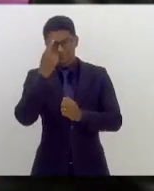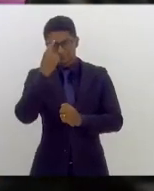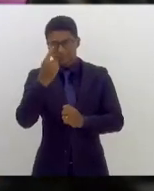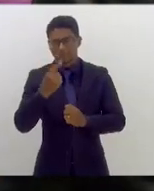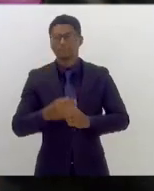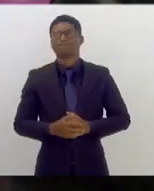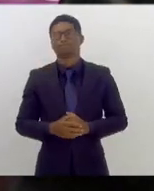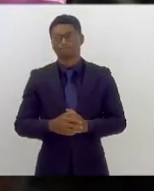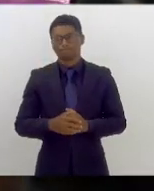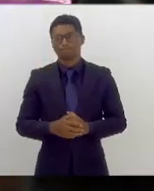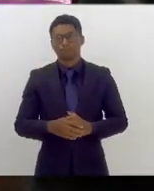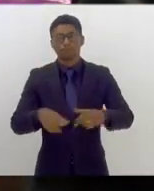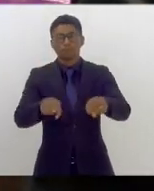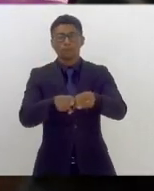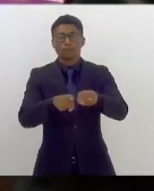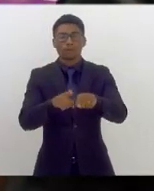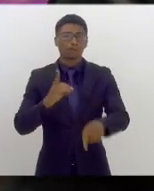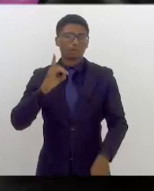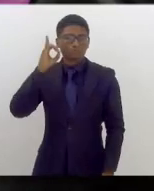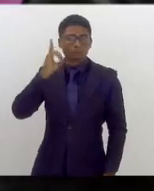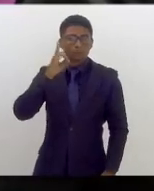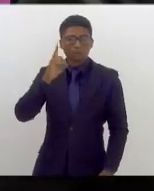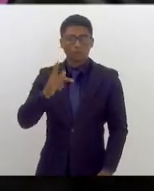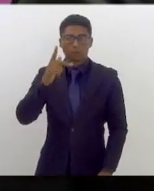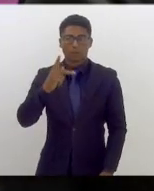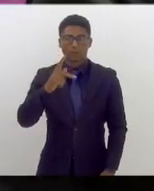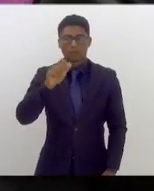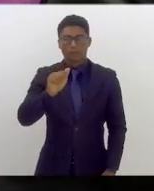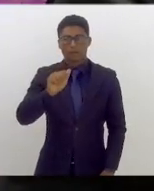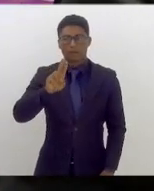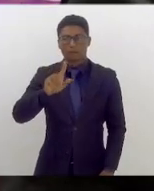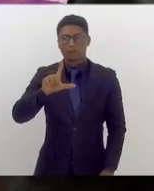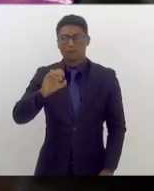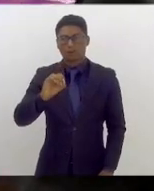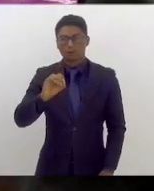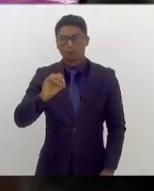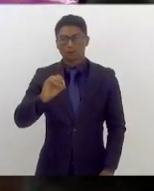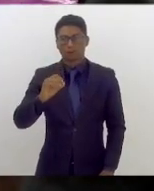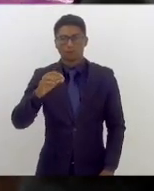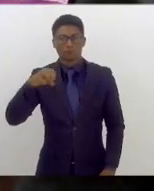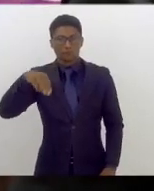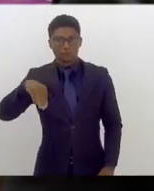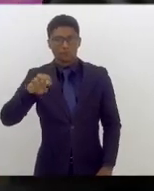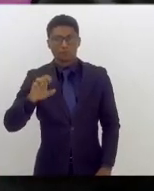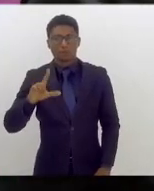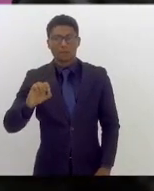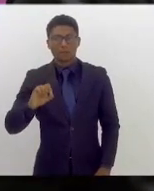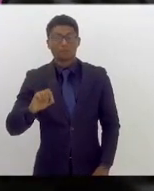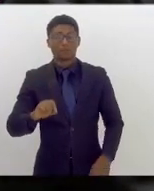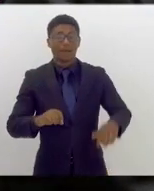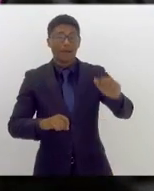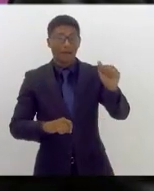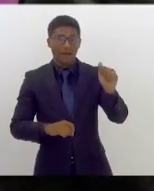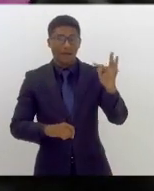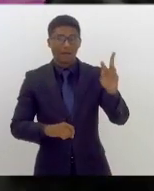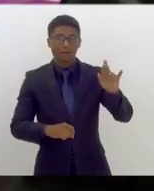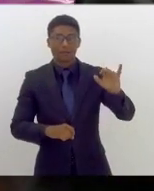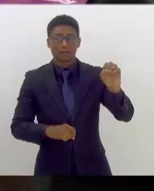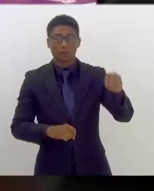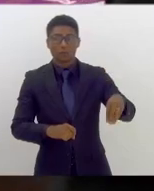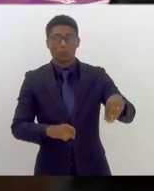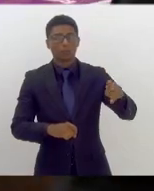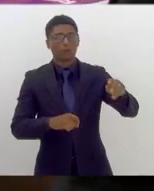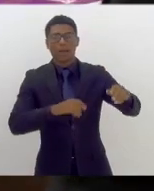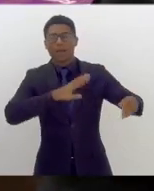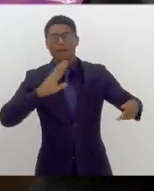vossa excelência o Deputado Paulo Melo e apri com entrou com uma ação direta de um constitucionalidade